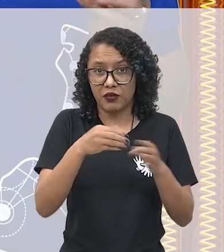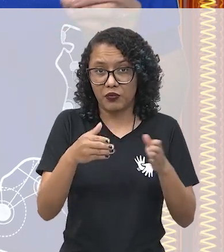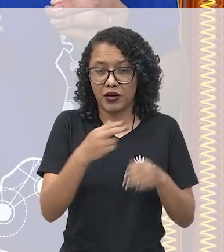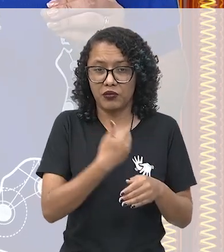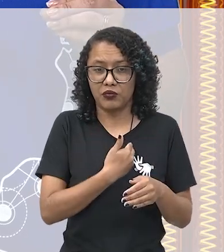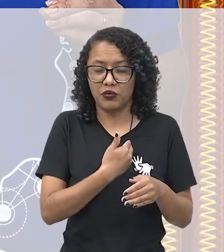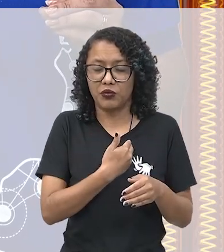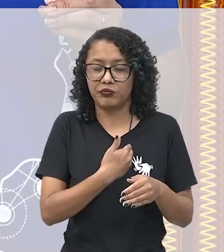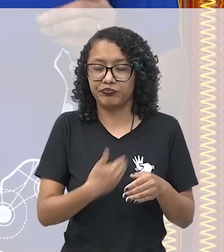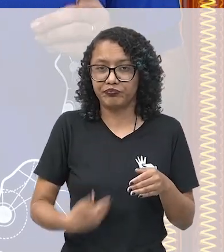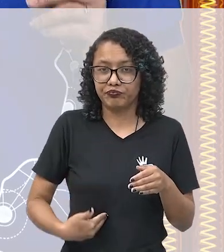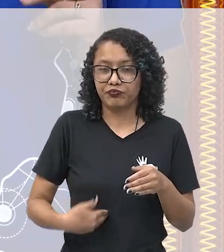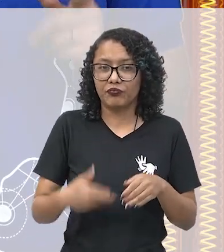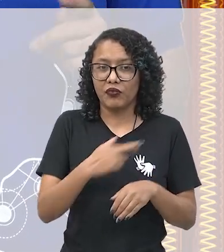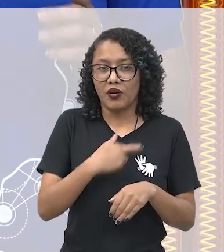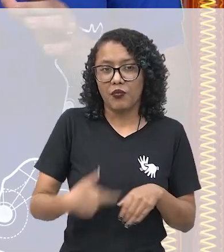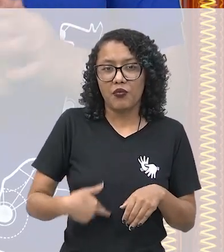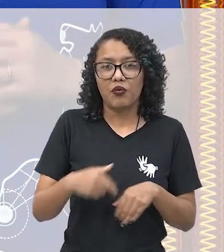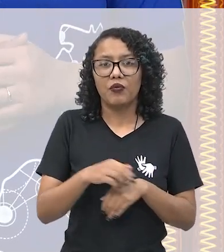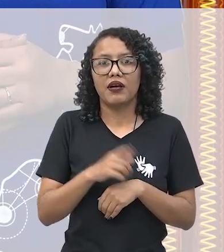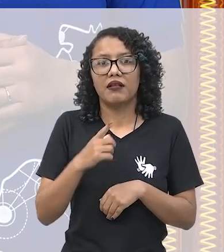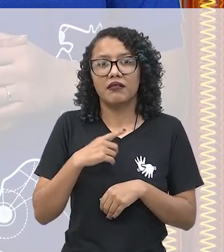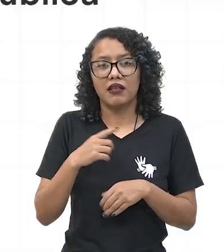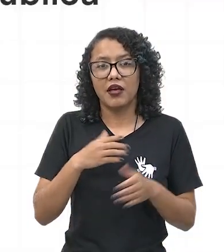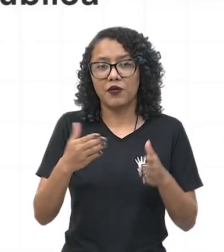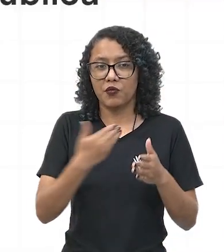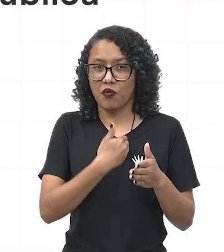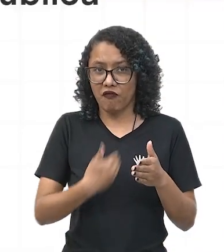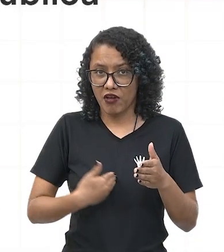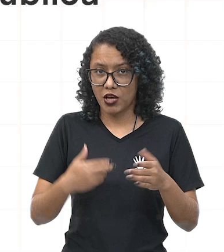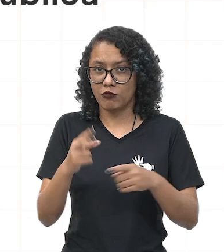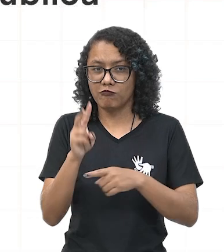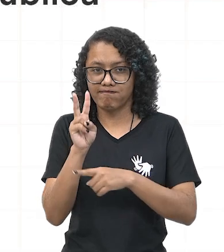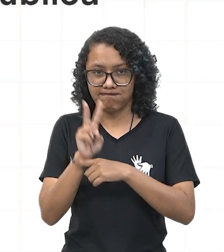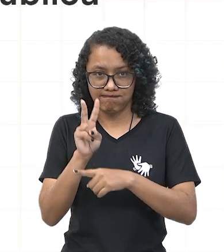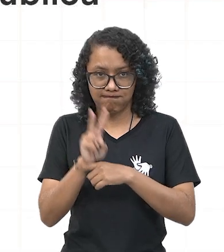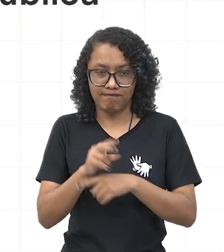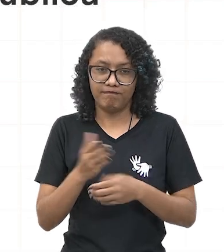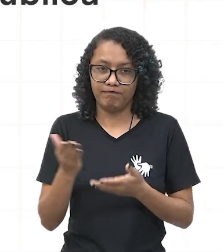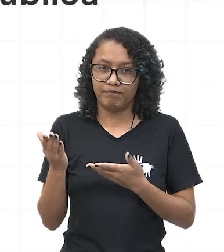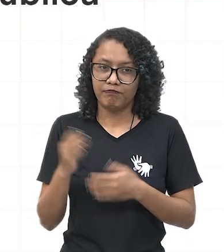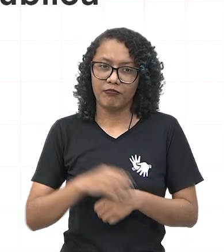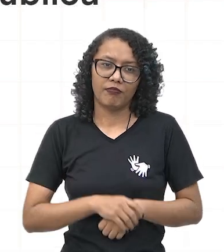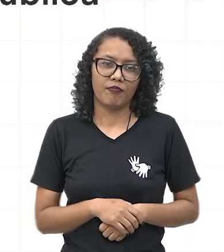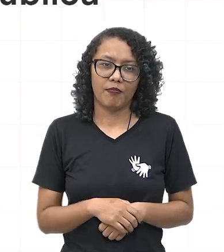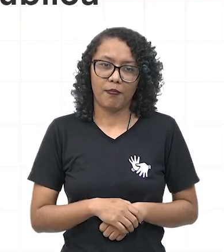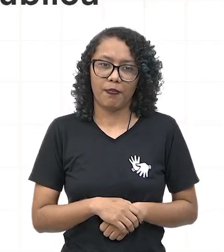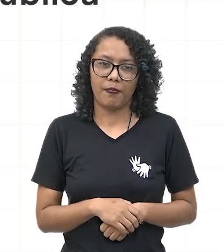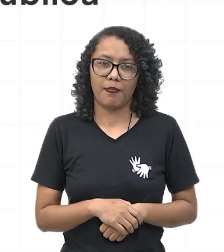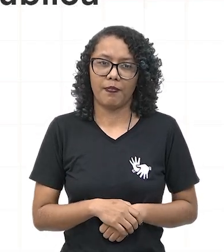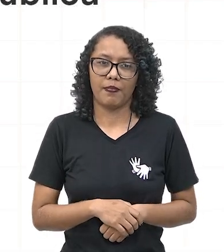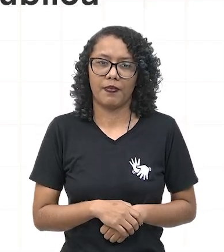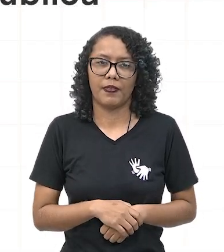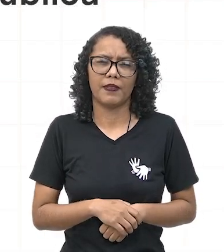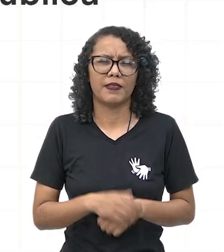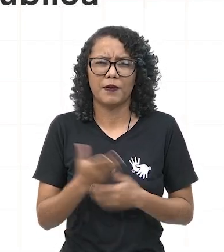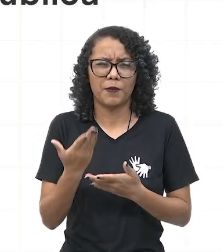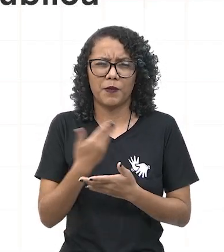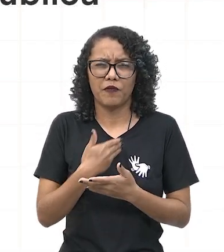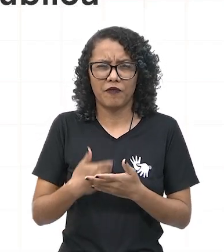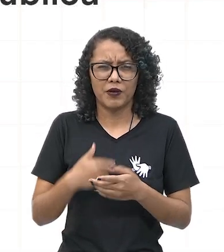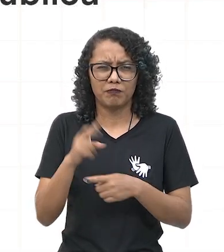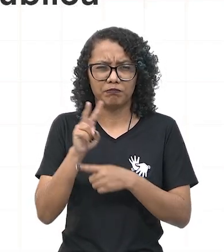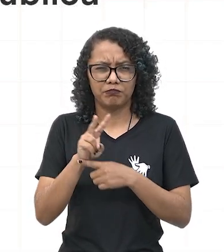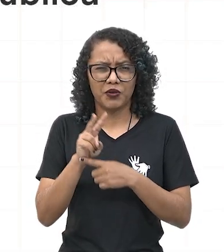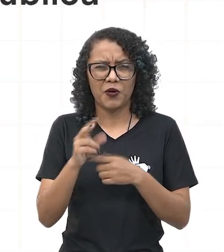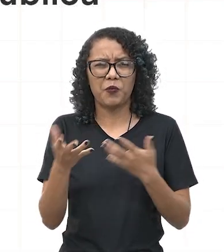conhecemos como governo provisório. Vamos lá ao nosso texto, que diz o seguinte: governo provisório, período turbulento e